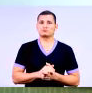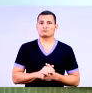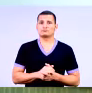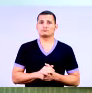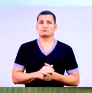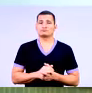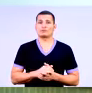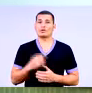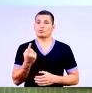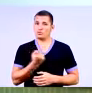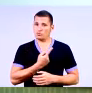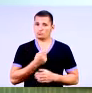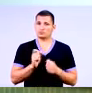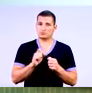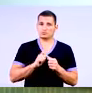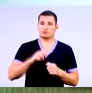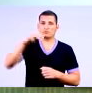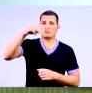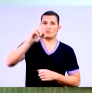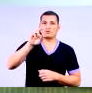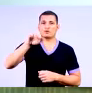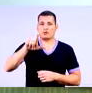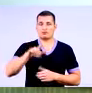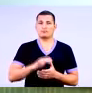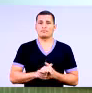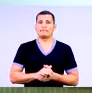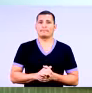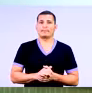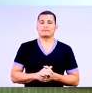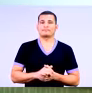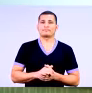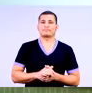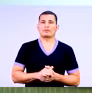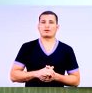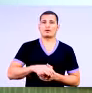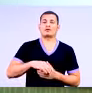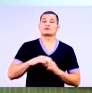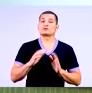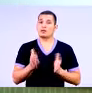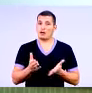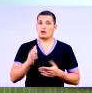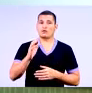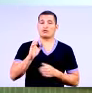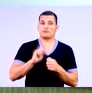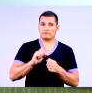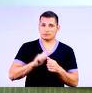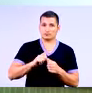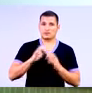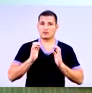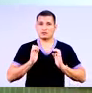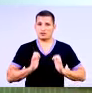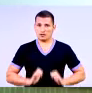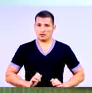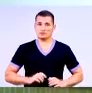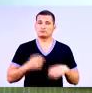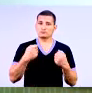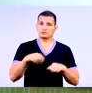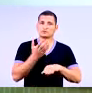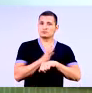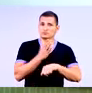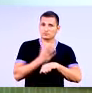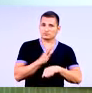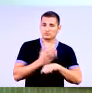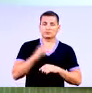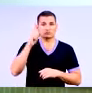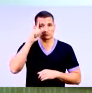nosso agir moral. Já os comportamentos que são considerados éticos devem ser um exercício diário